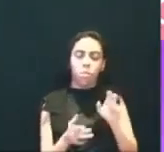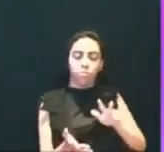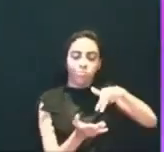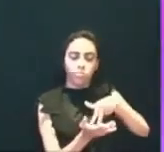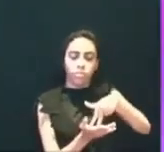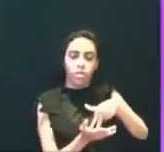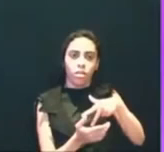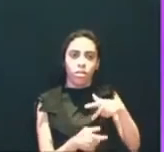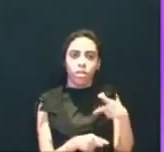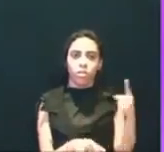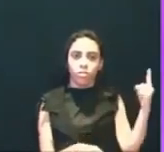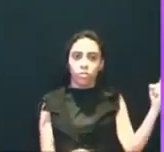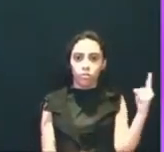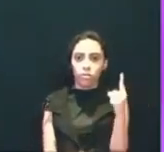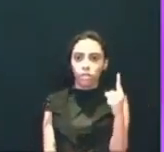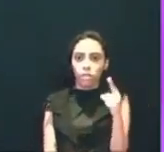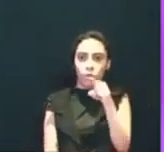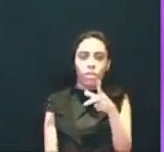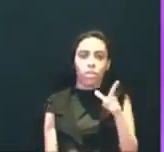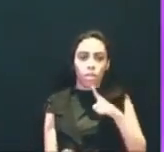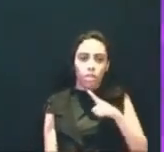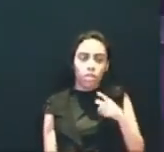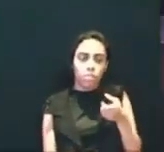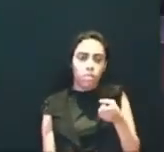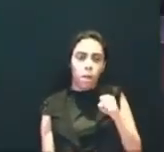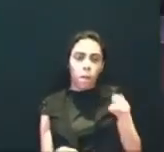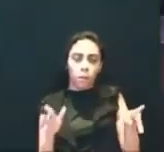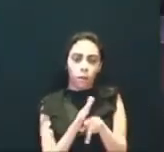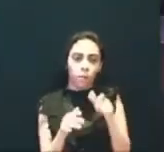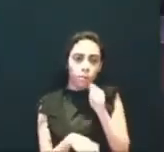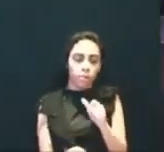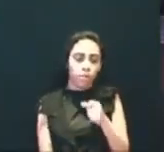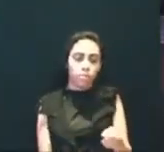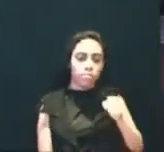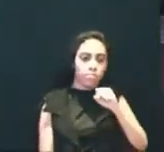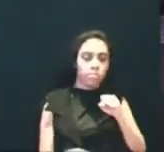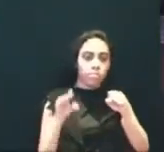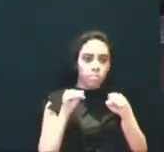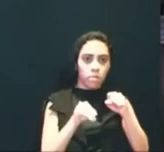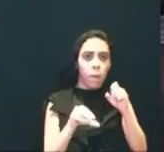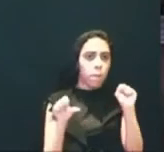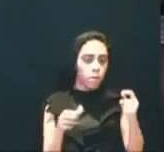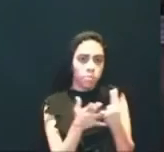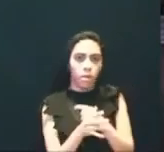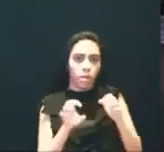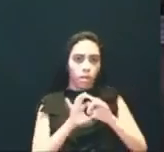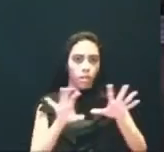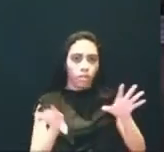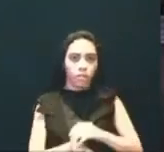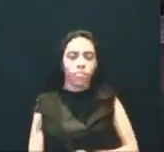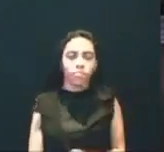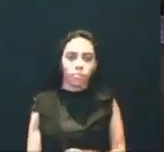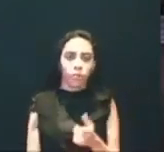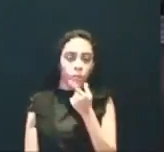levantar, se dirigir a esse microfone que está aqui, ao lado da AET, e fazer a pergunta para o Dr.